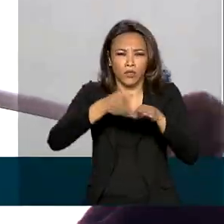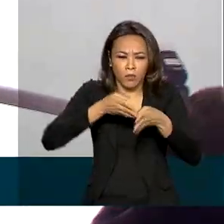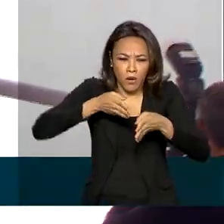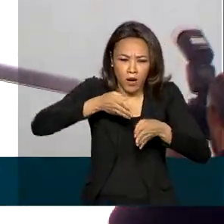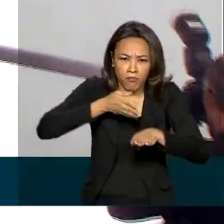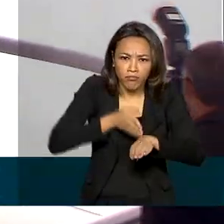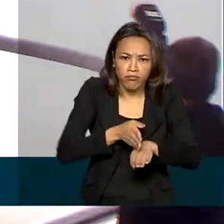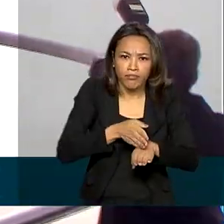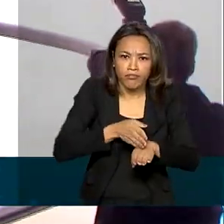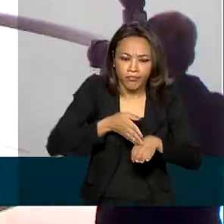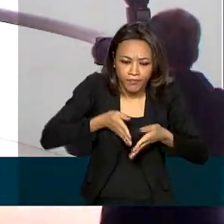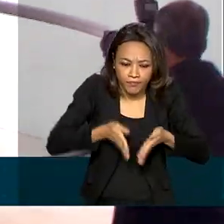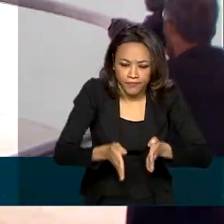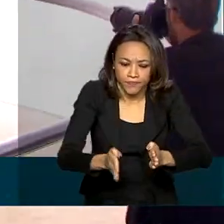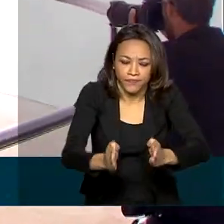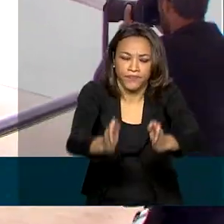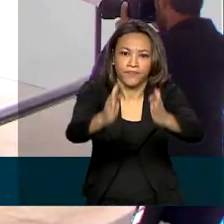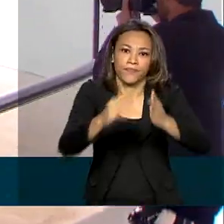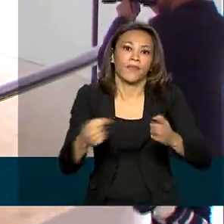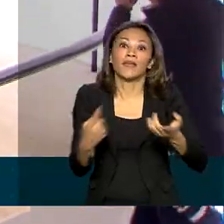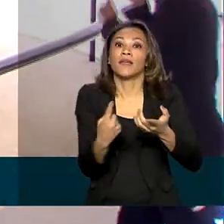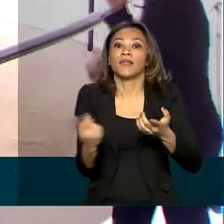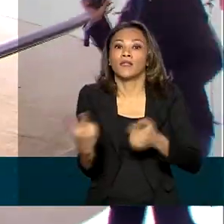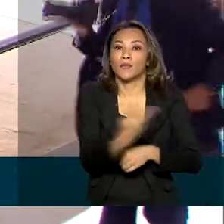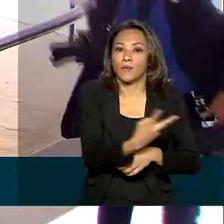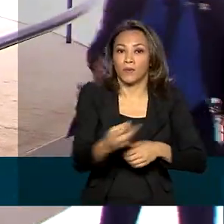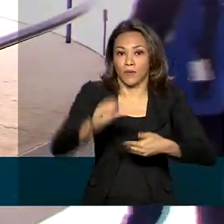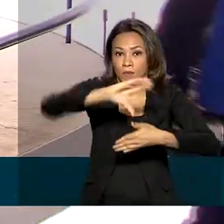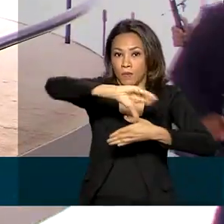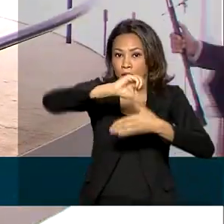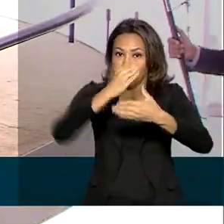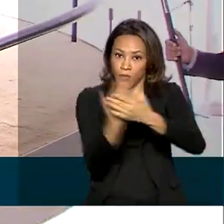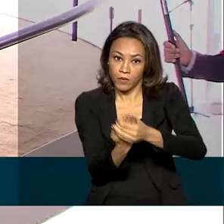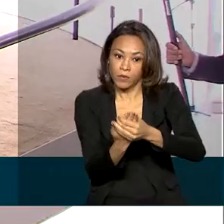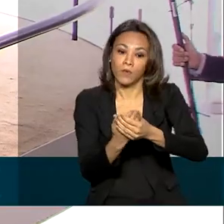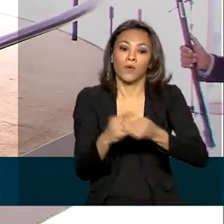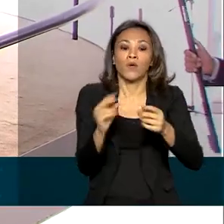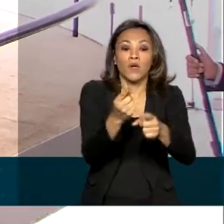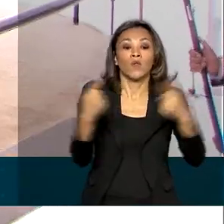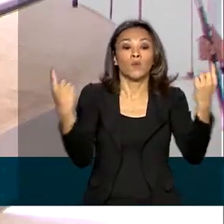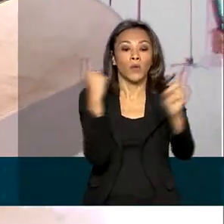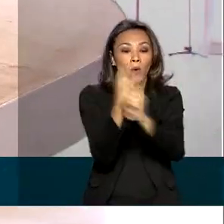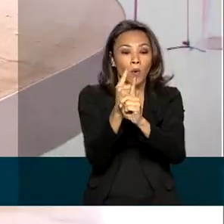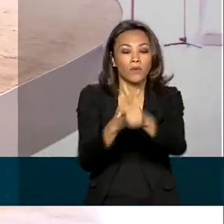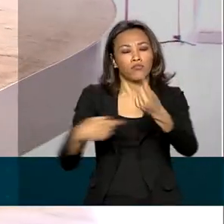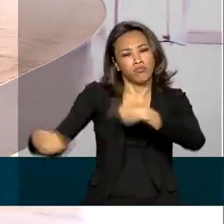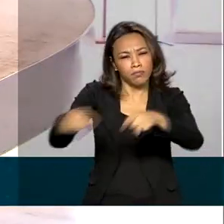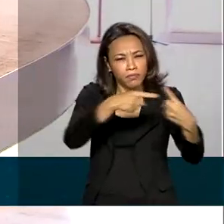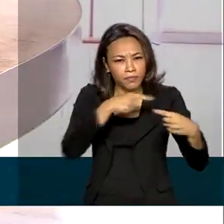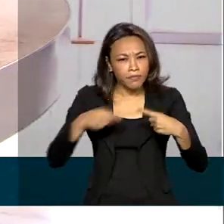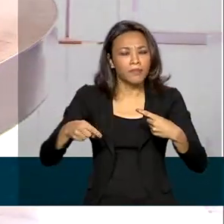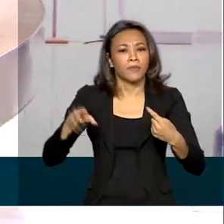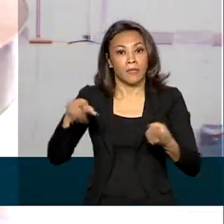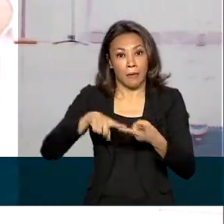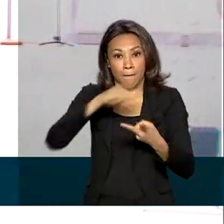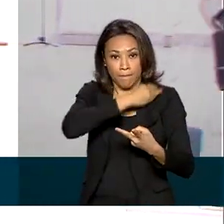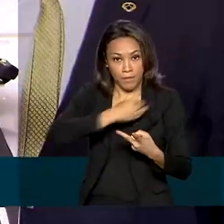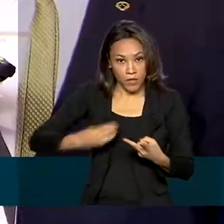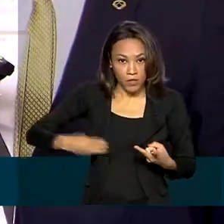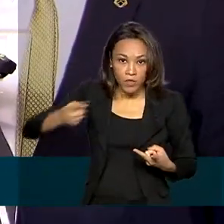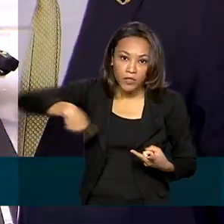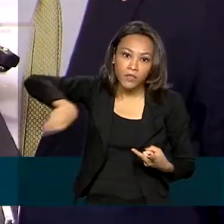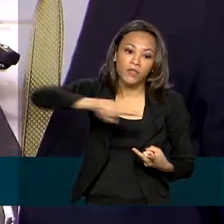foi um dos temas discutidos em Brasília, durante encontro entre os presidentes dos dois países e ministros de